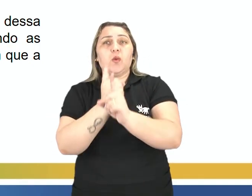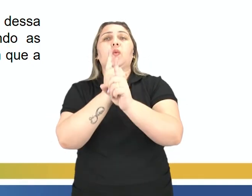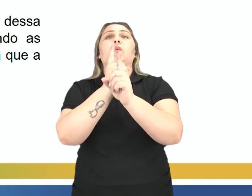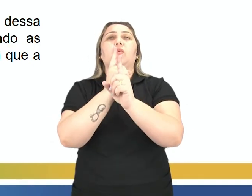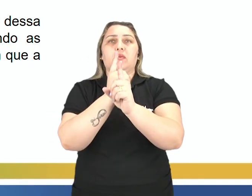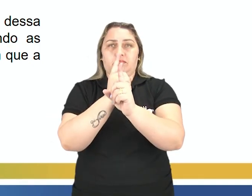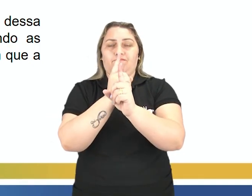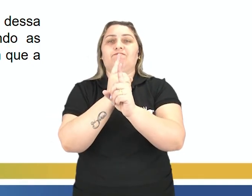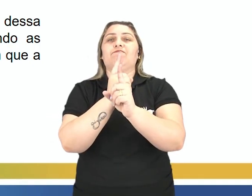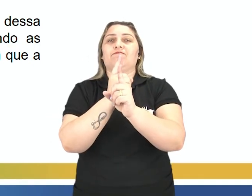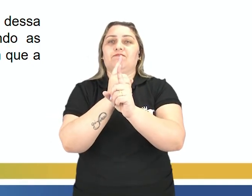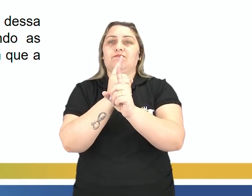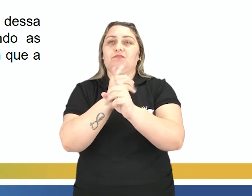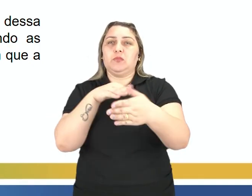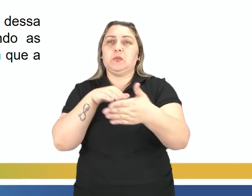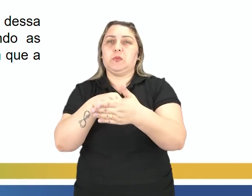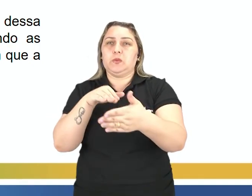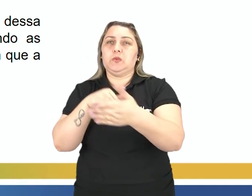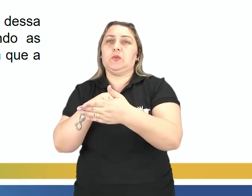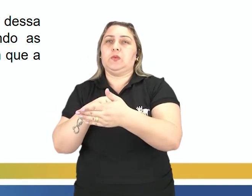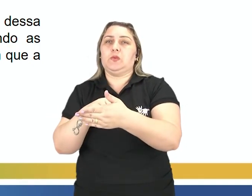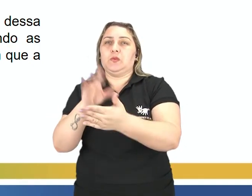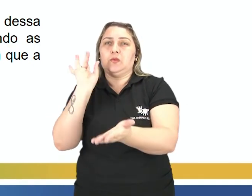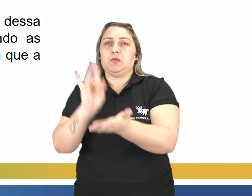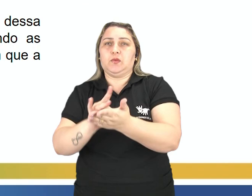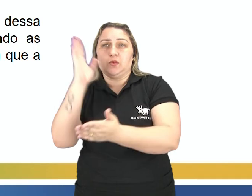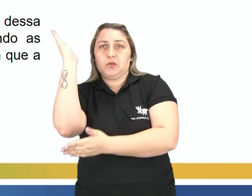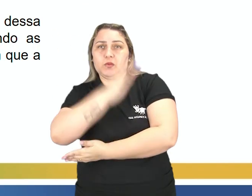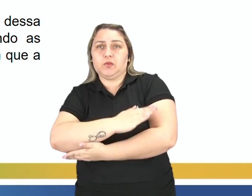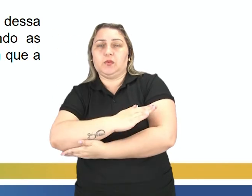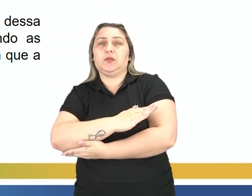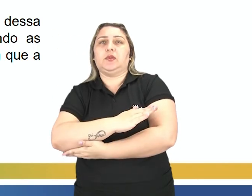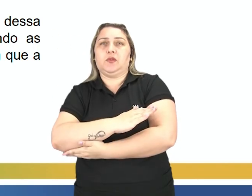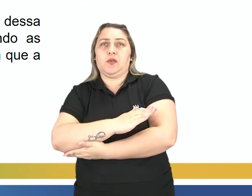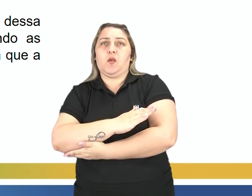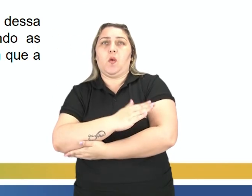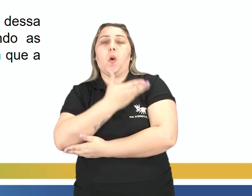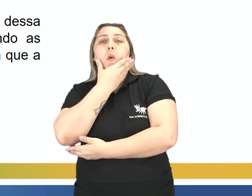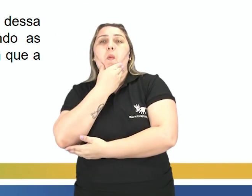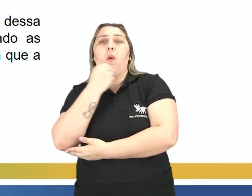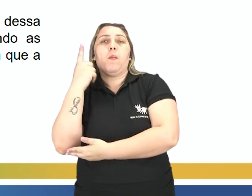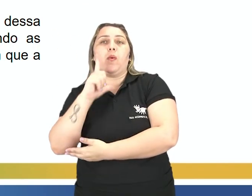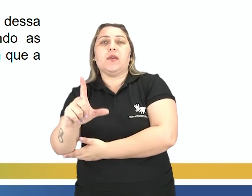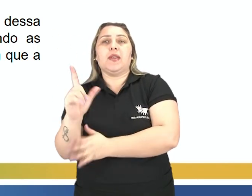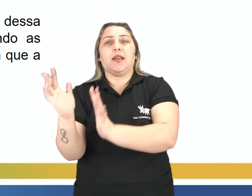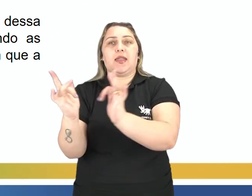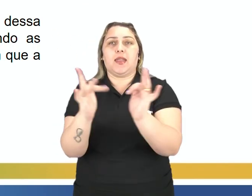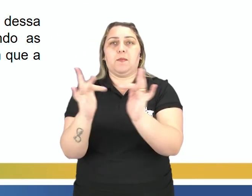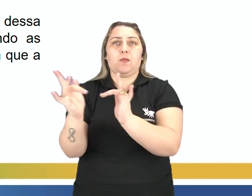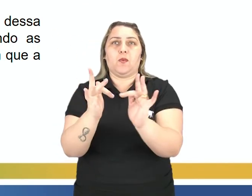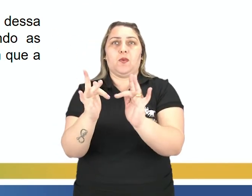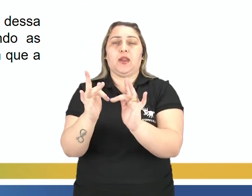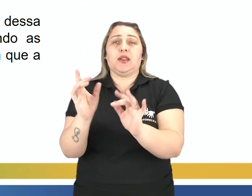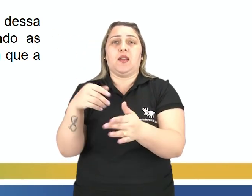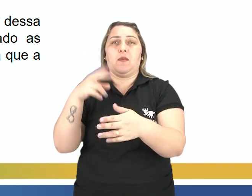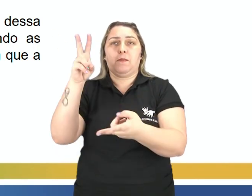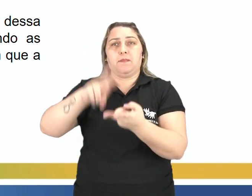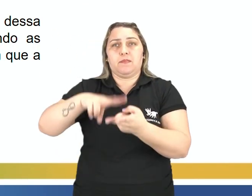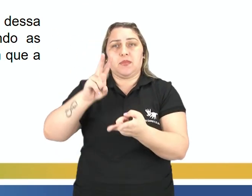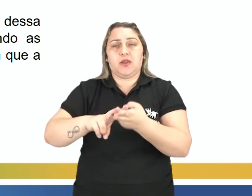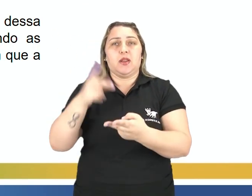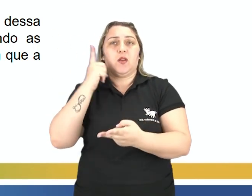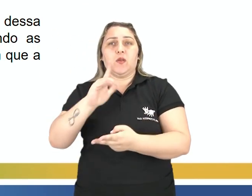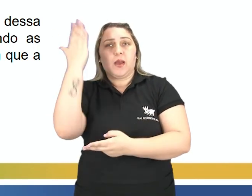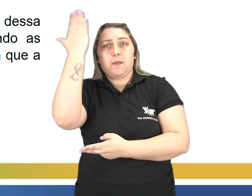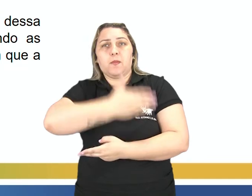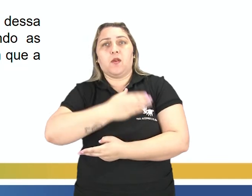que houve uma armação, desenvolvimento. Em um encontro eletrizante, ele confronta o verdadeiro vilão, Clímax. O